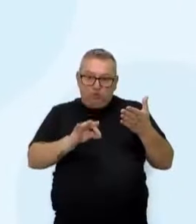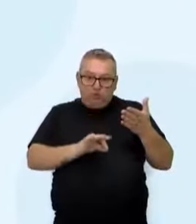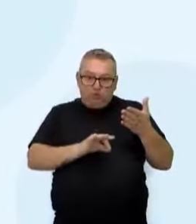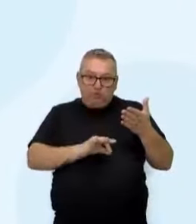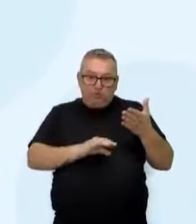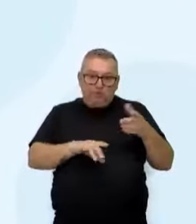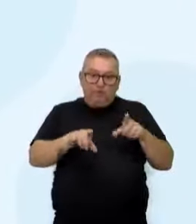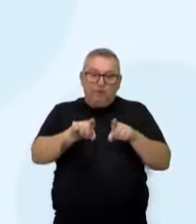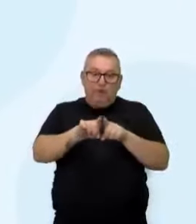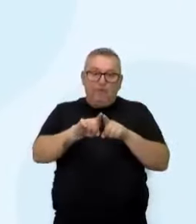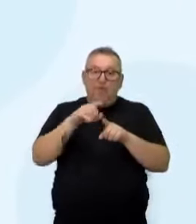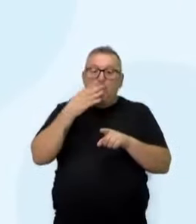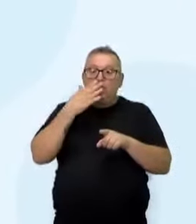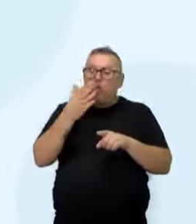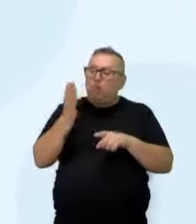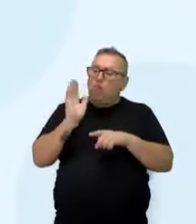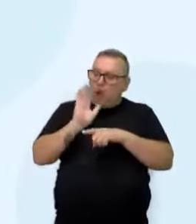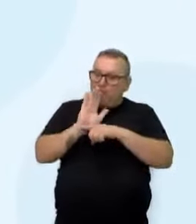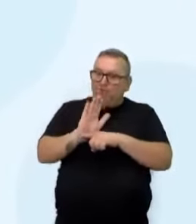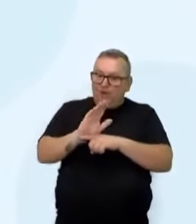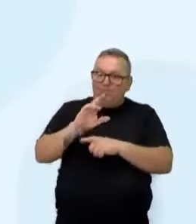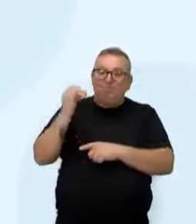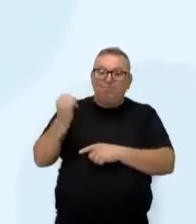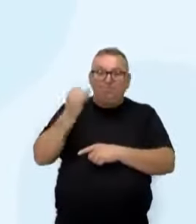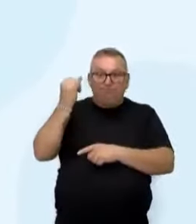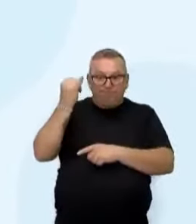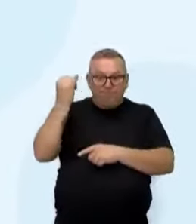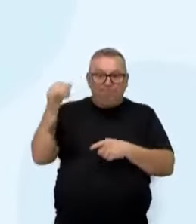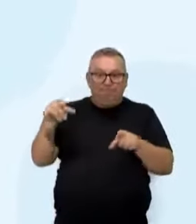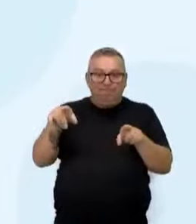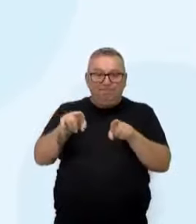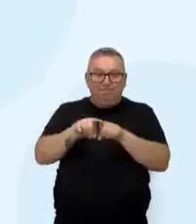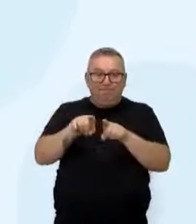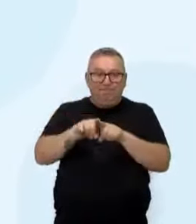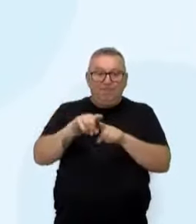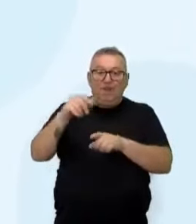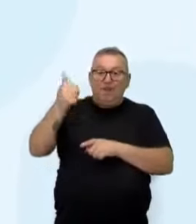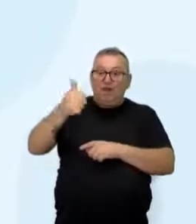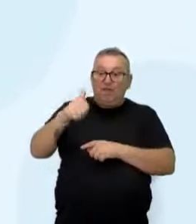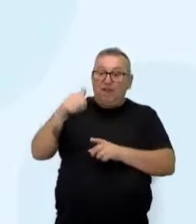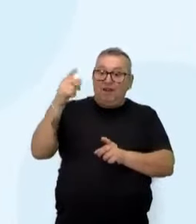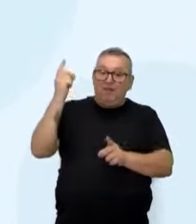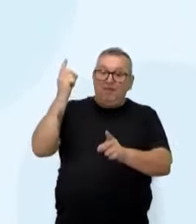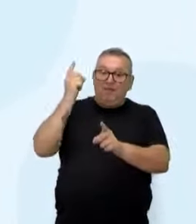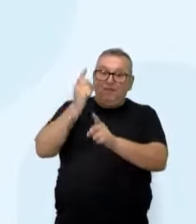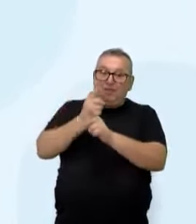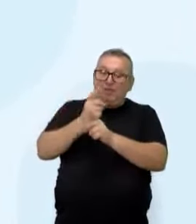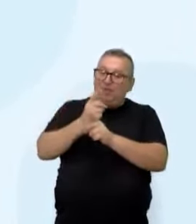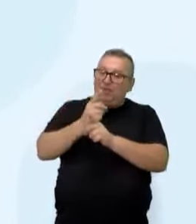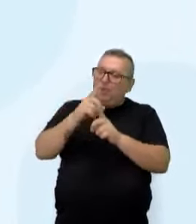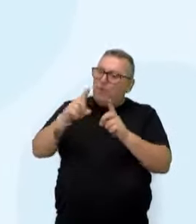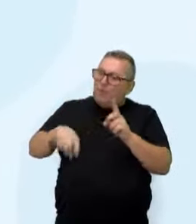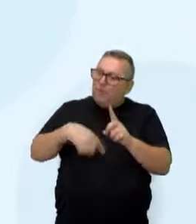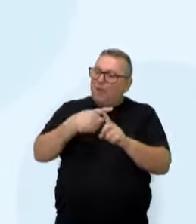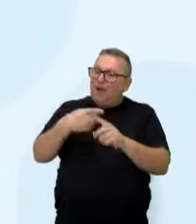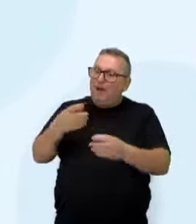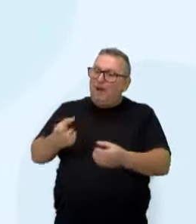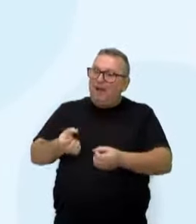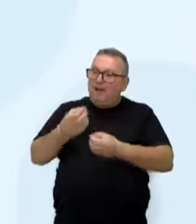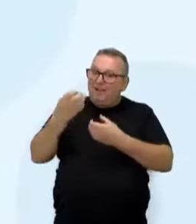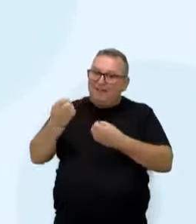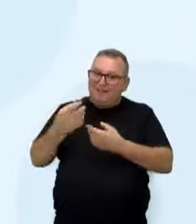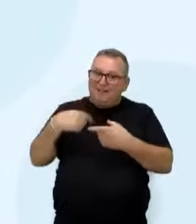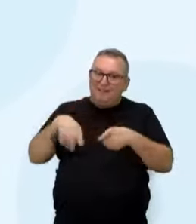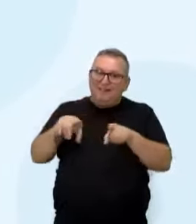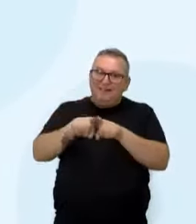data, pedindo o apoio de vocês nessa significação desse momento, fazer a nossa avaliação do encontro, trazer sempre mais informações e aquele